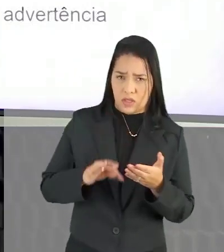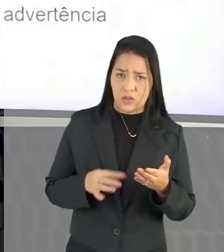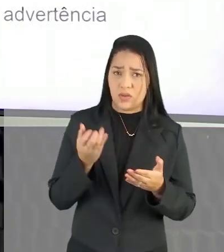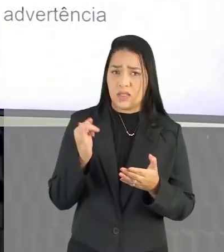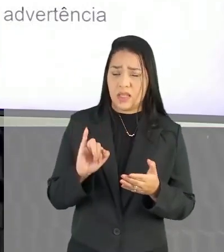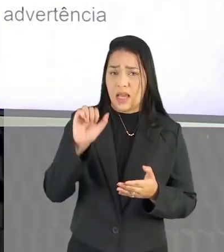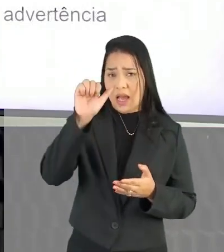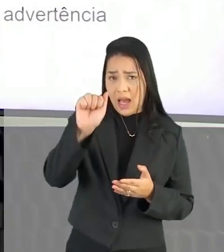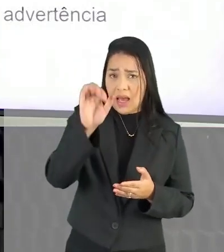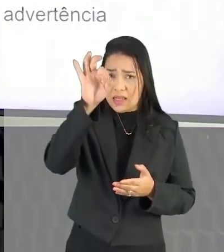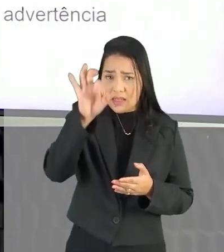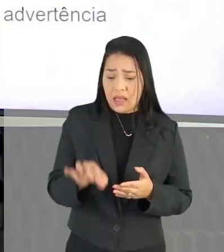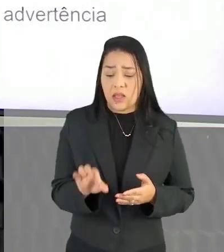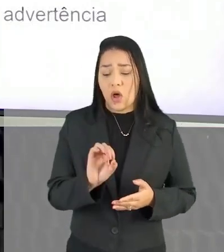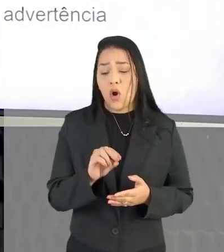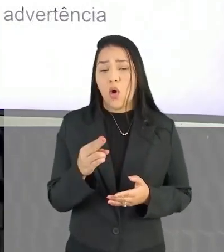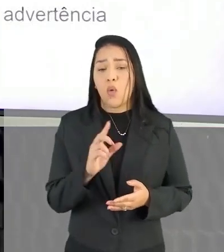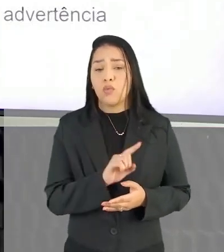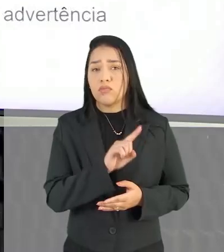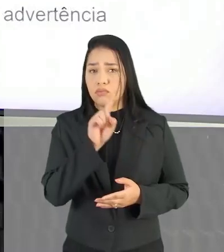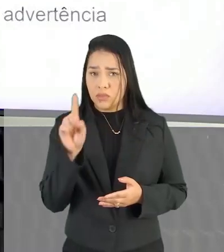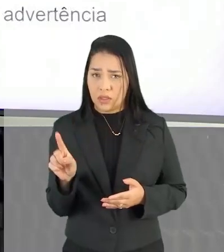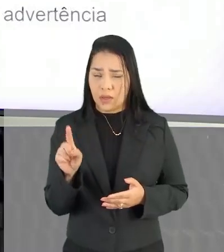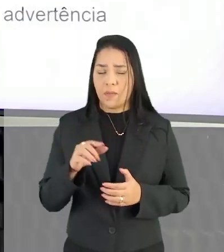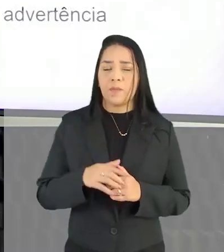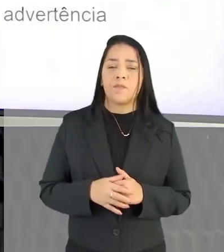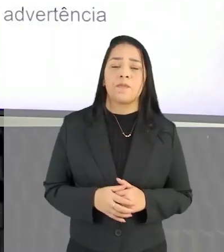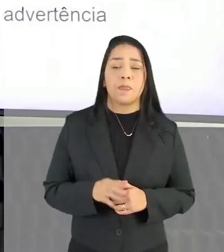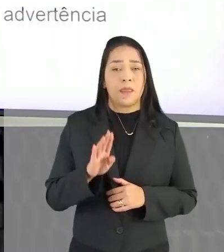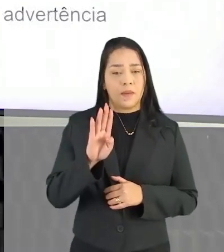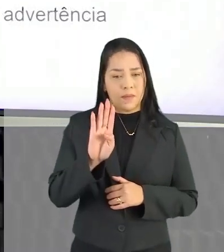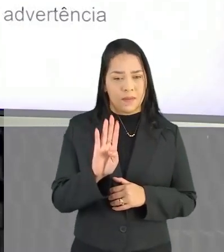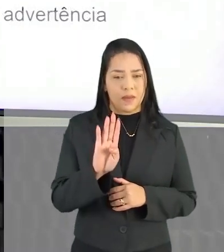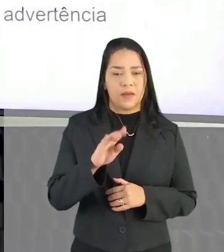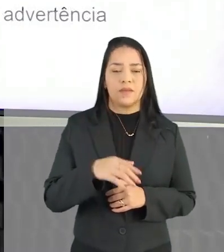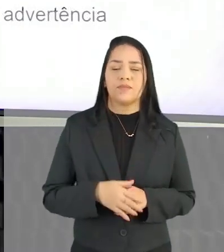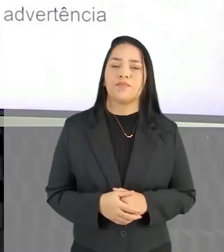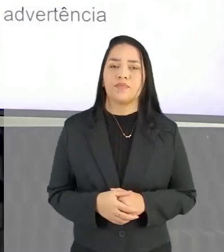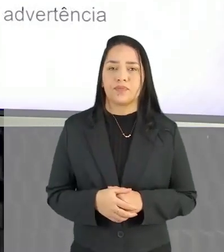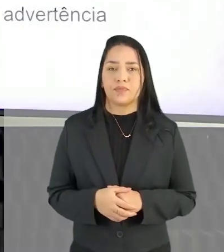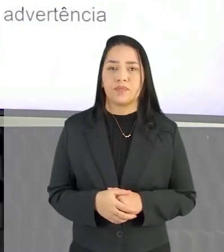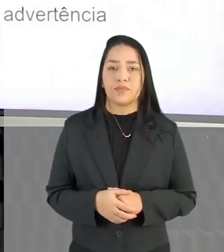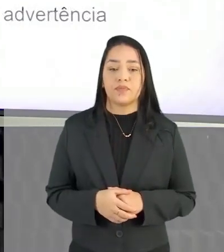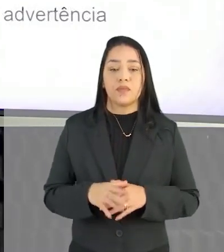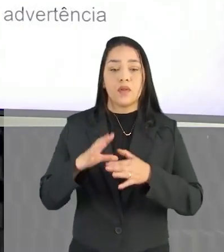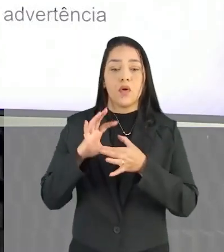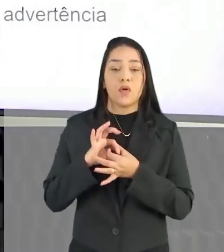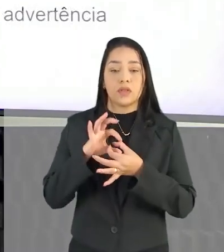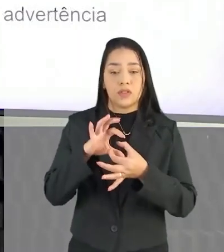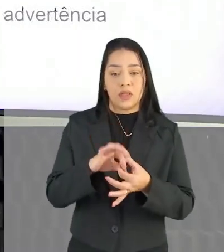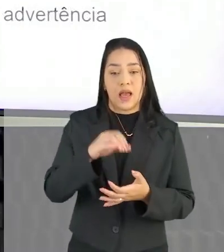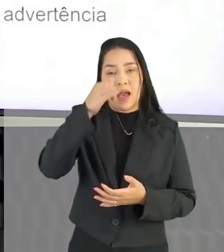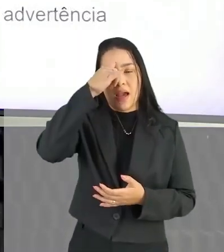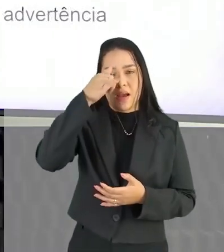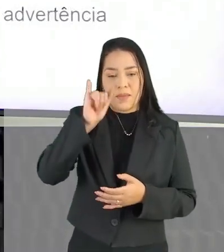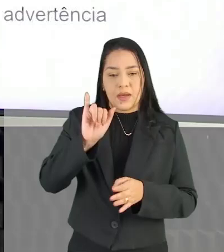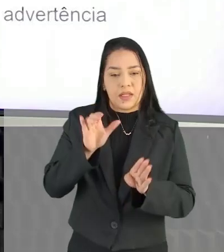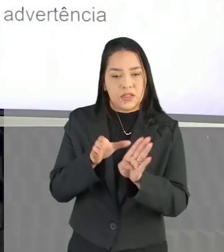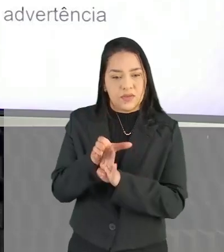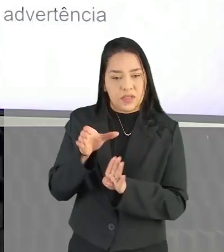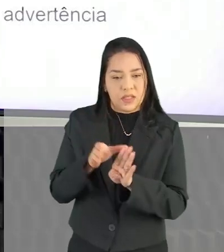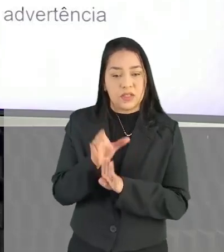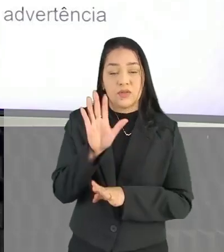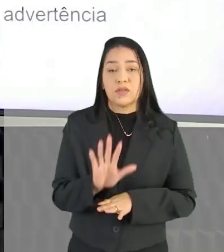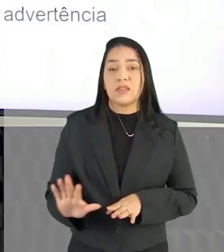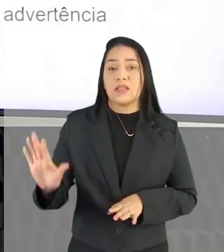a letra A o gabarito ou não. Vamos para a letra B. O objetivo desse texto é